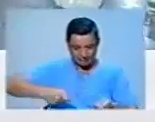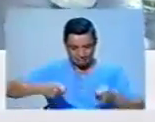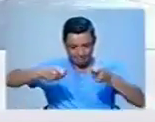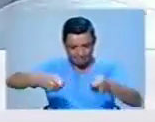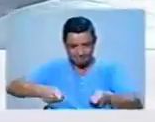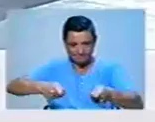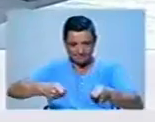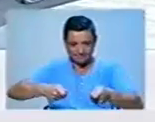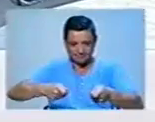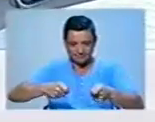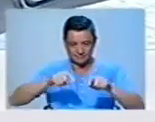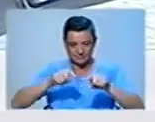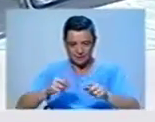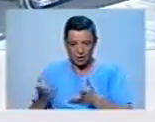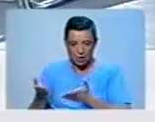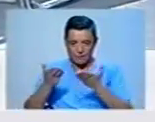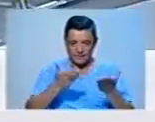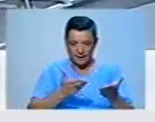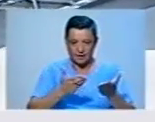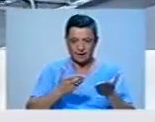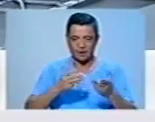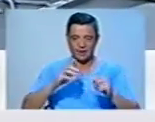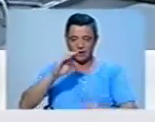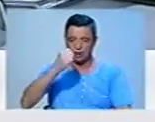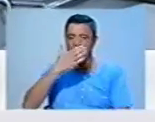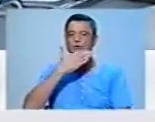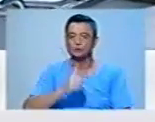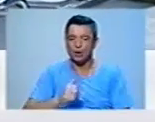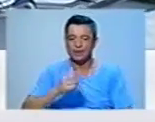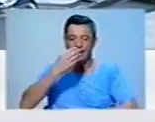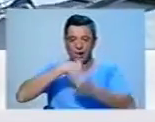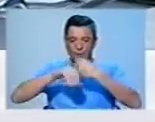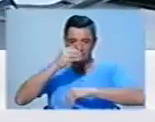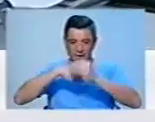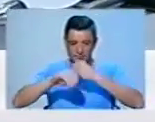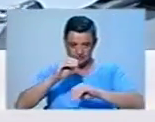E vamos convidar a Sónia a prová-los.